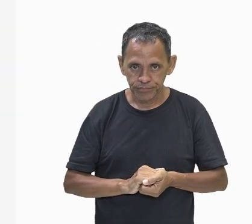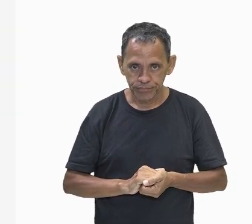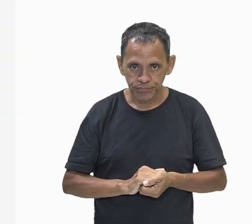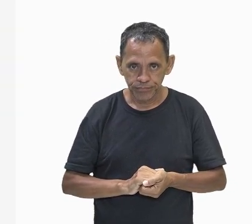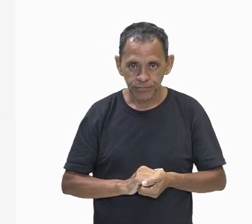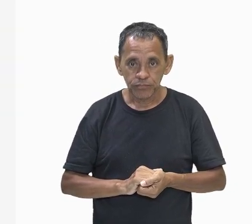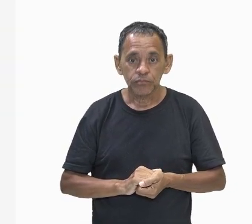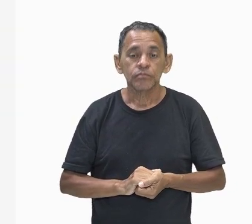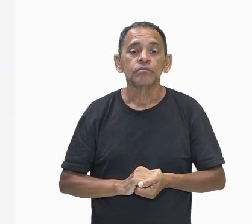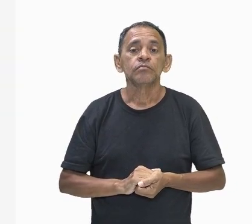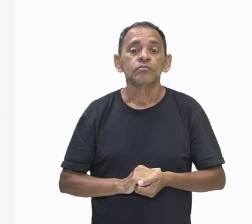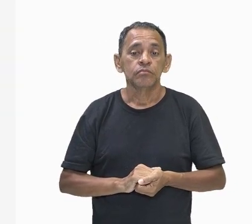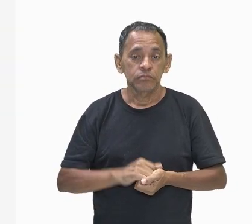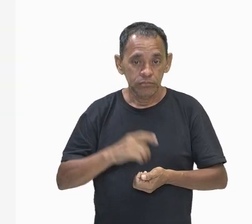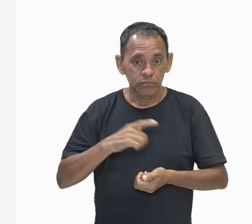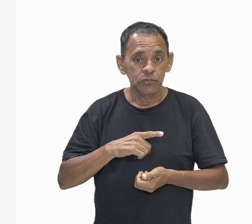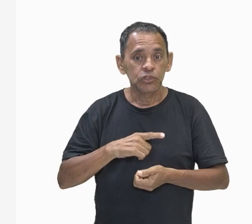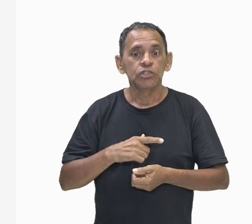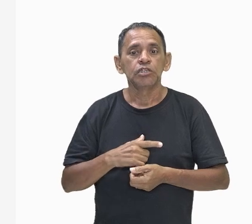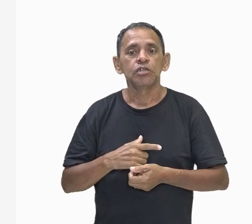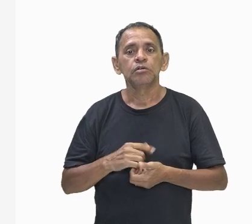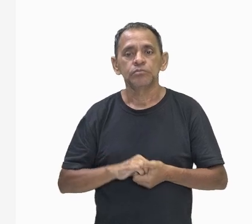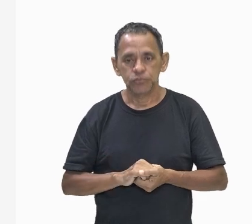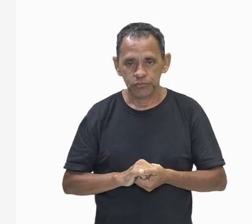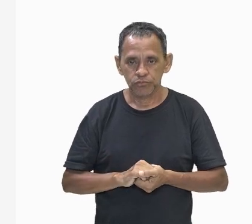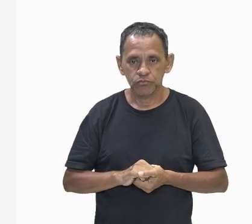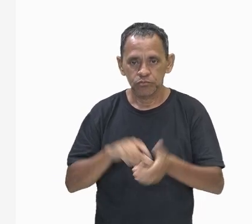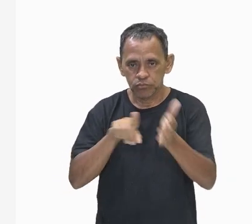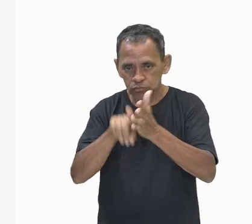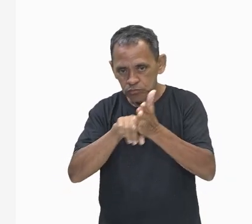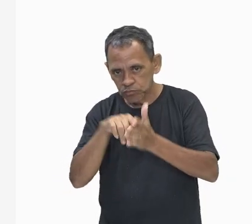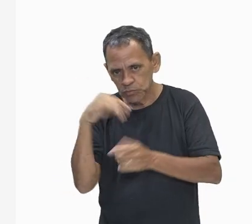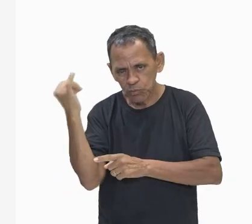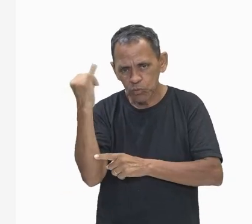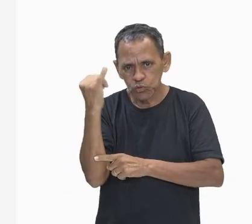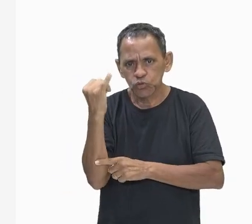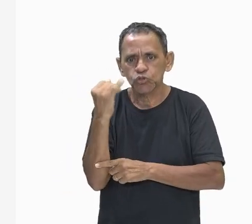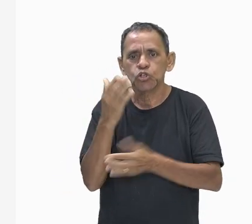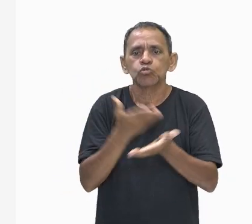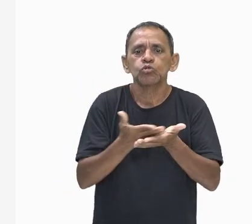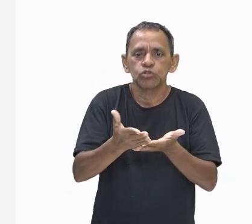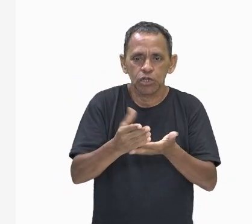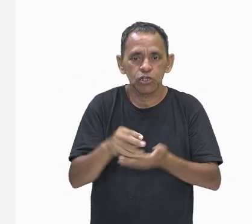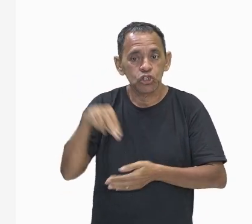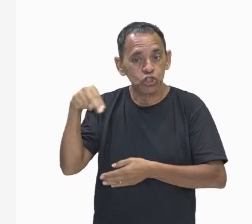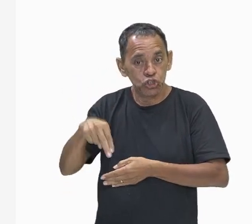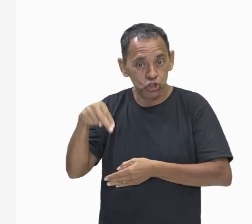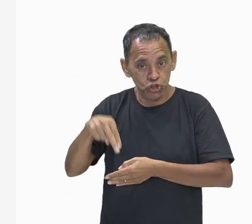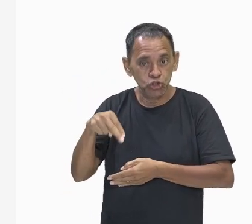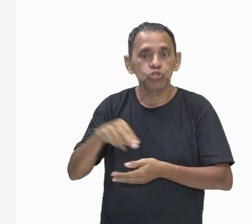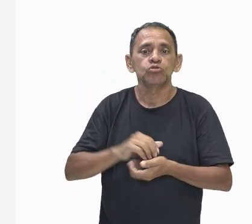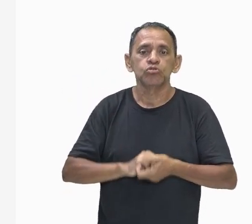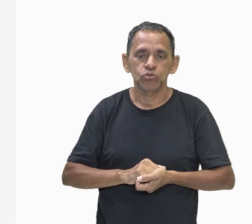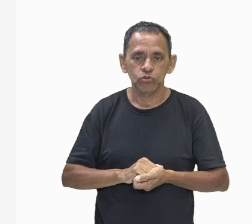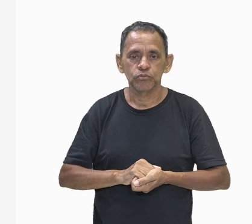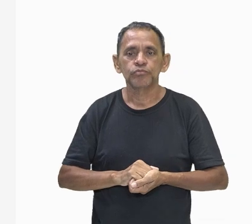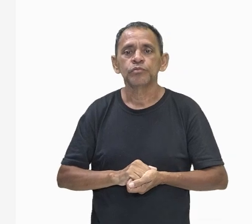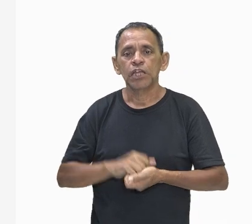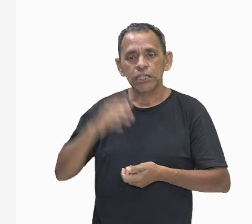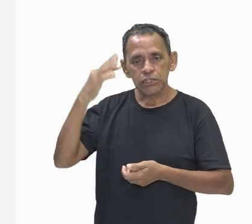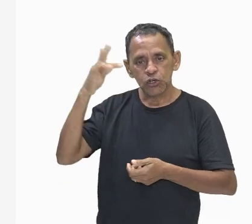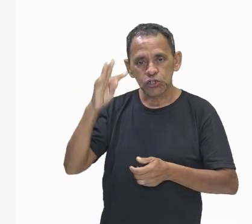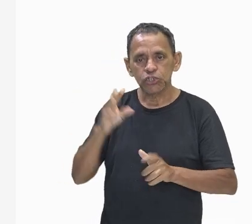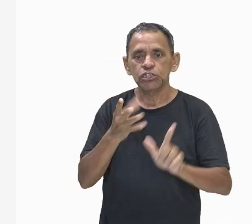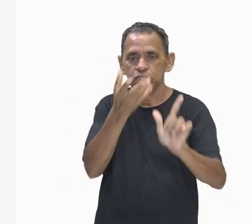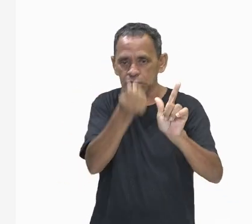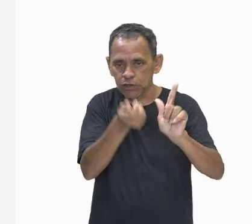dois cientistas muito importantes que foram precursores, né? Isaac Newton da lei da gravitação universal e Albert